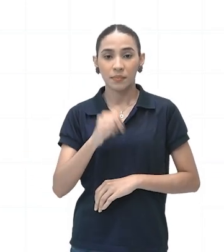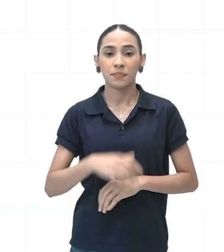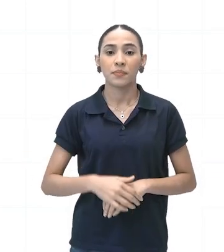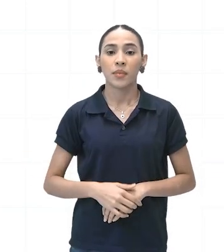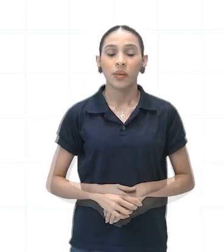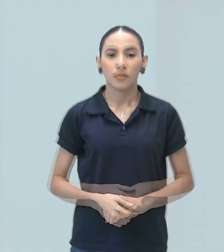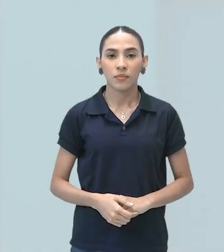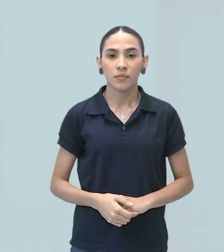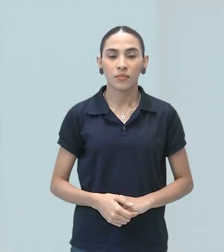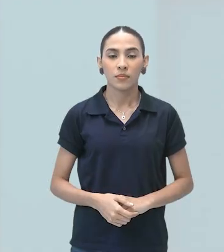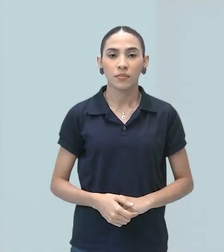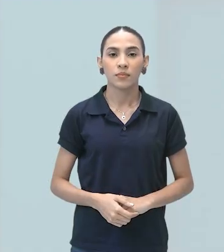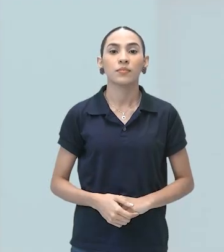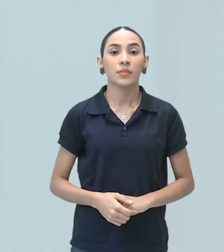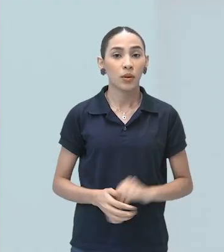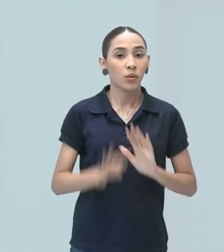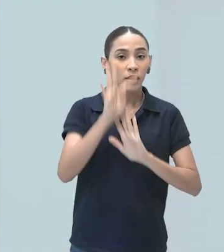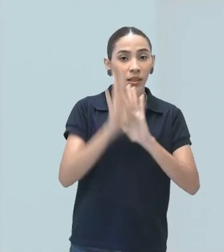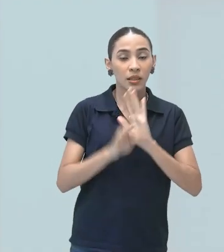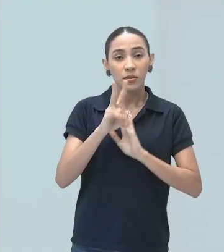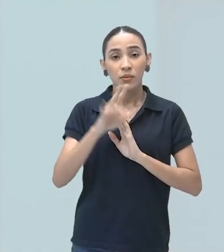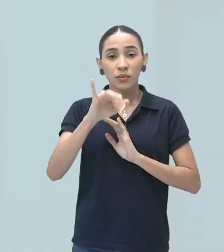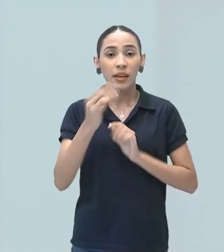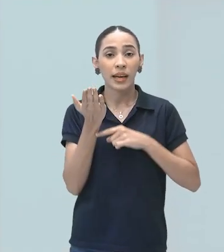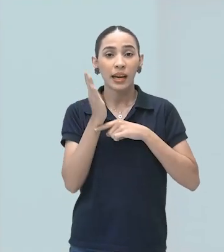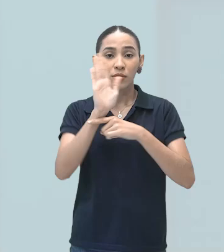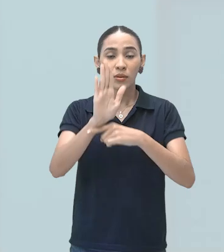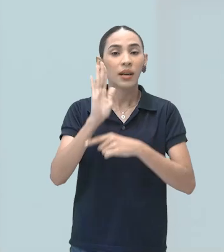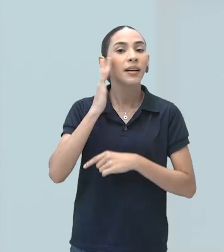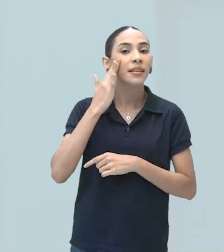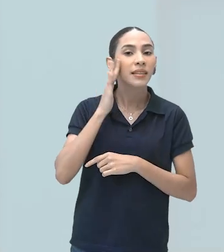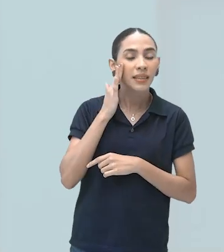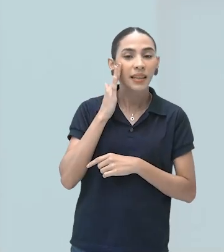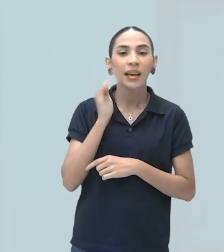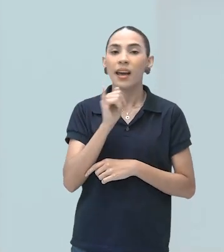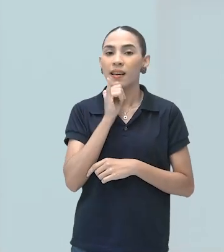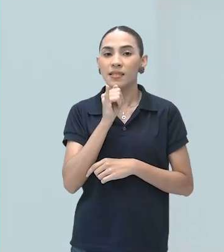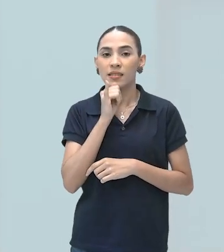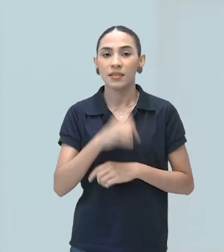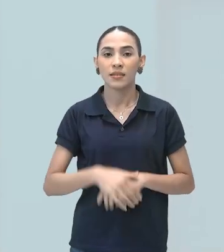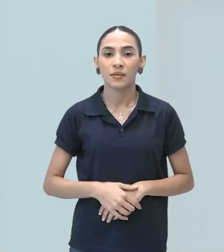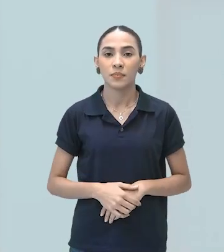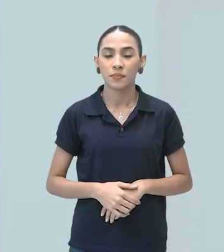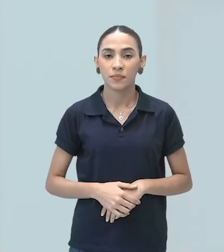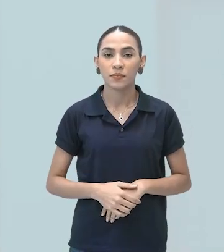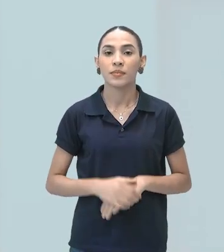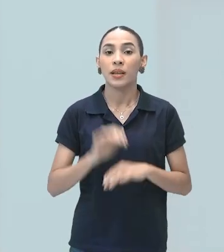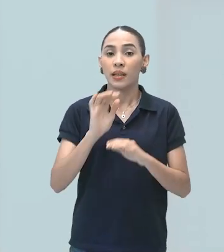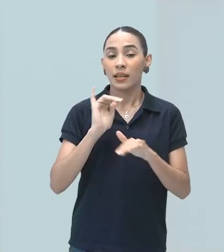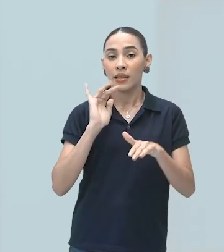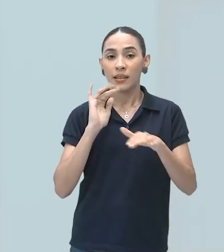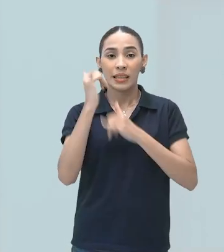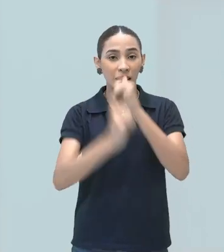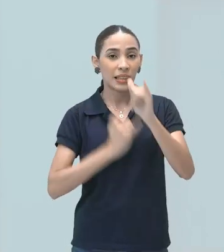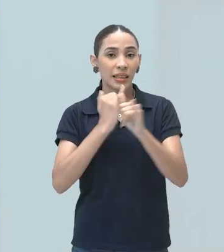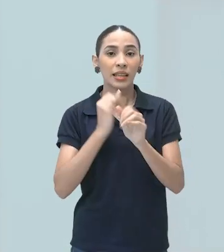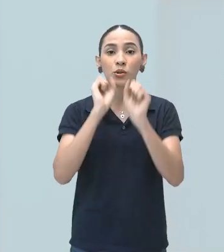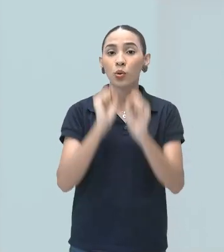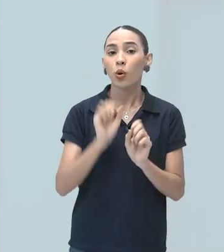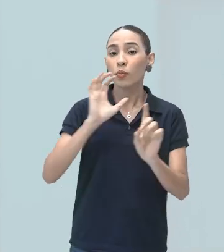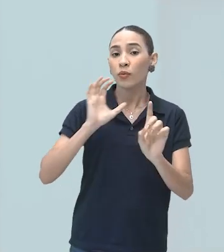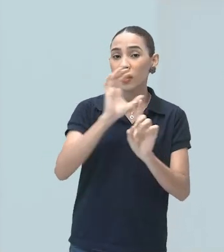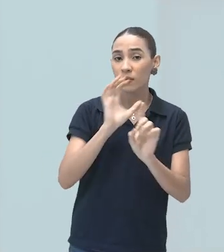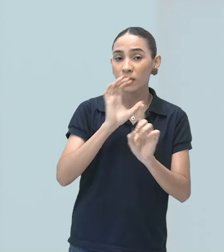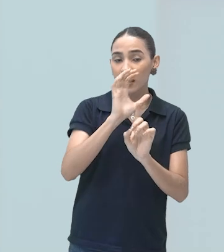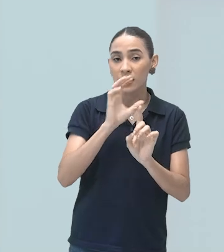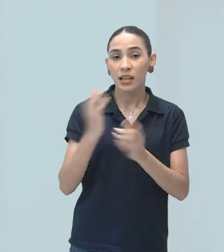Nayara. O texto ajuda a gente a compreender um pouquinho sobre o mal da internet, de como isso pode afetar